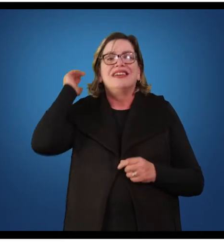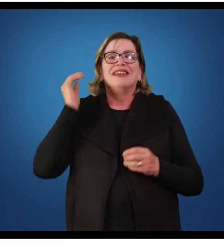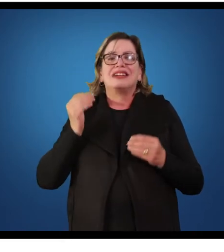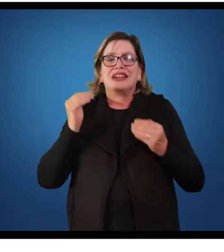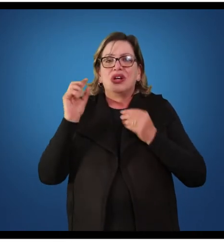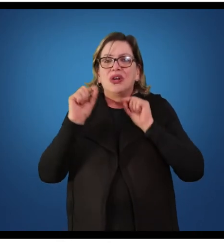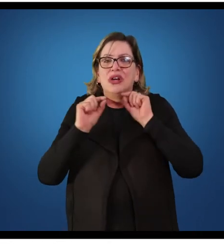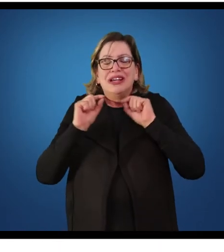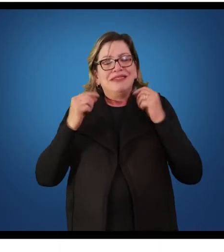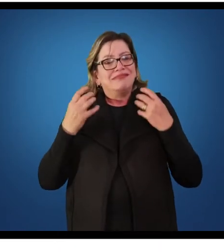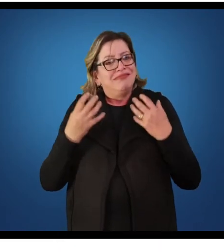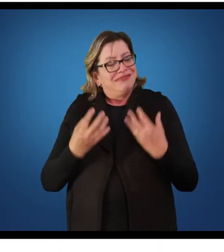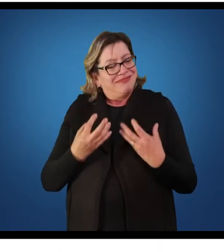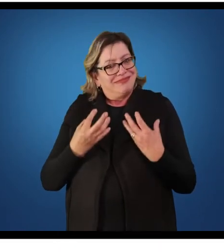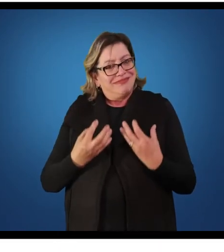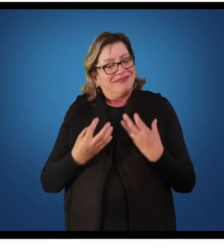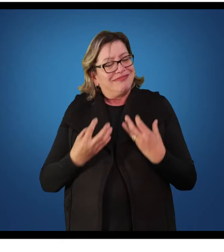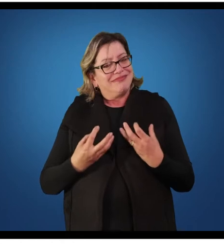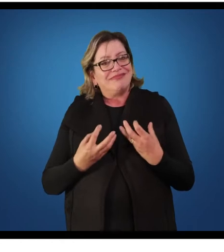Então